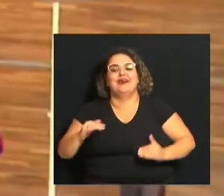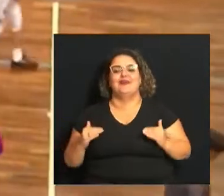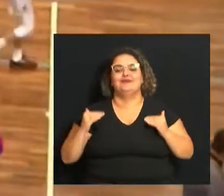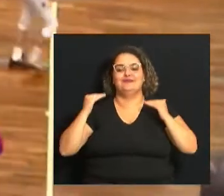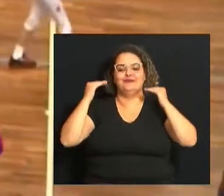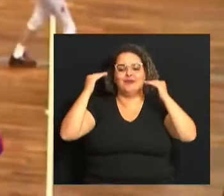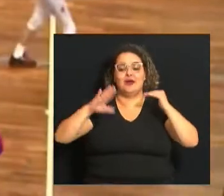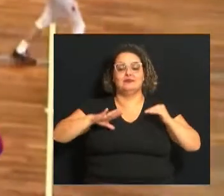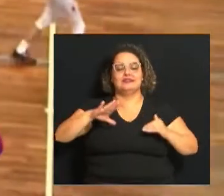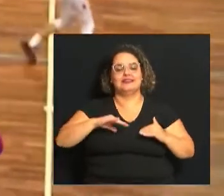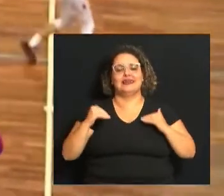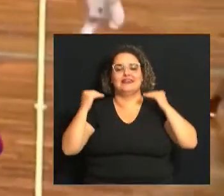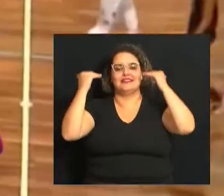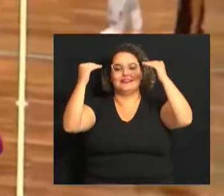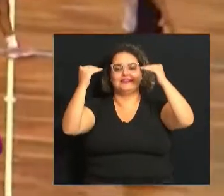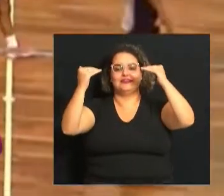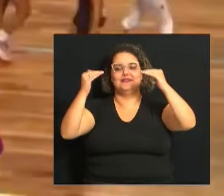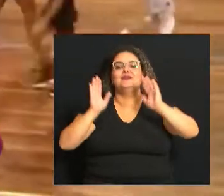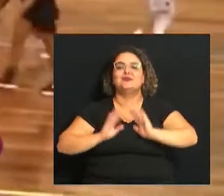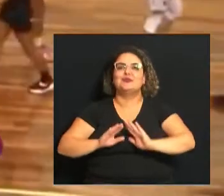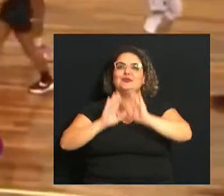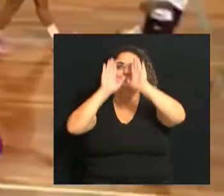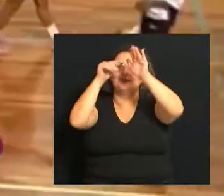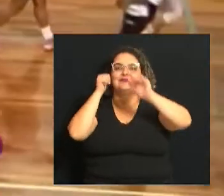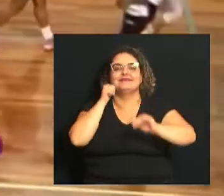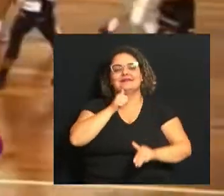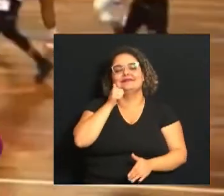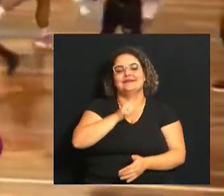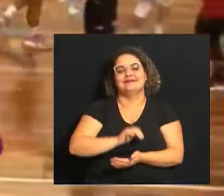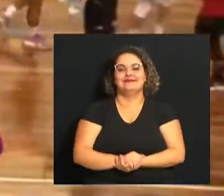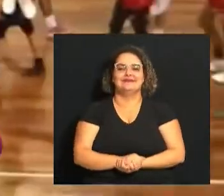colocação na Liga de Basquete Feminino.